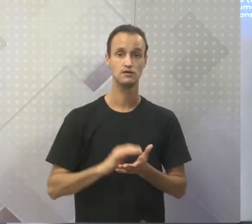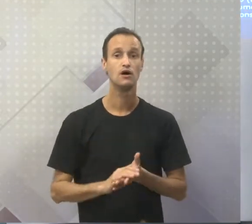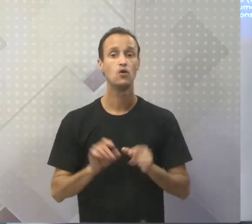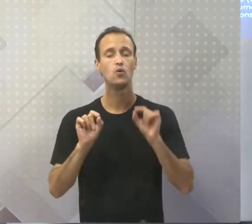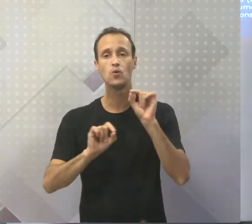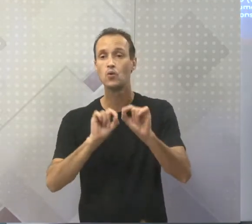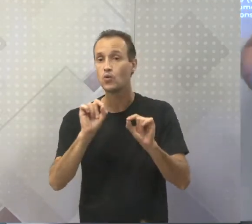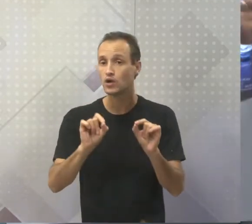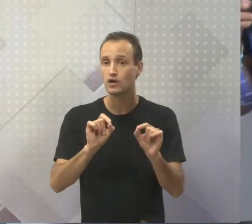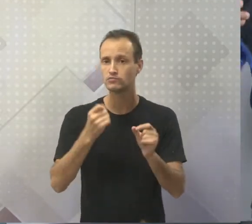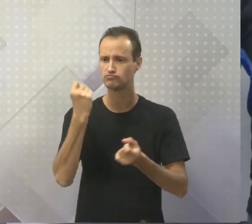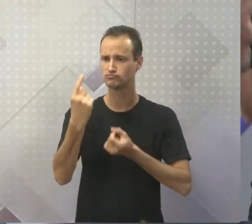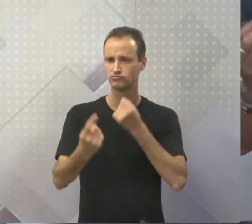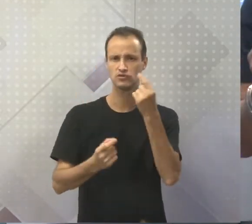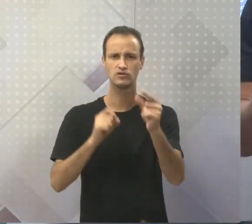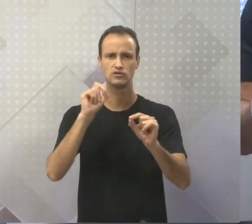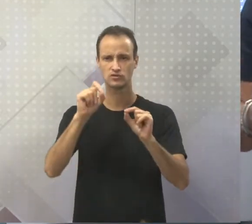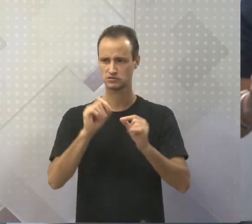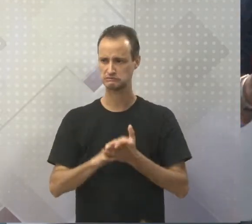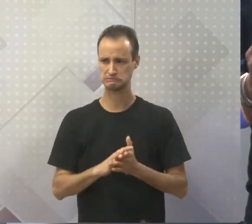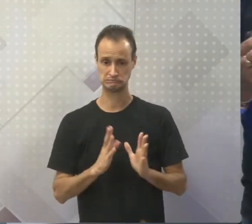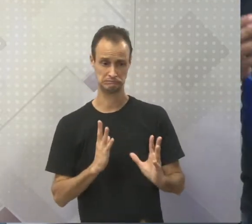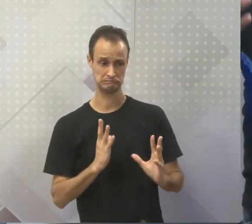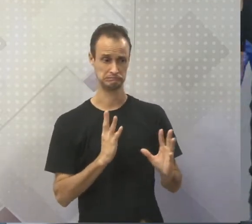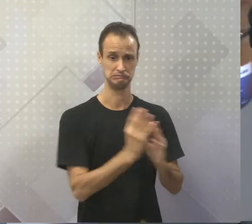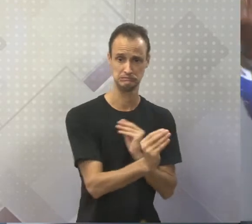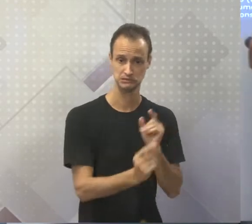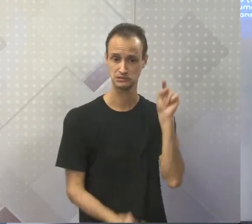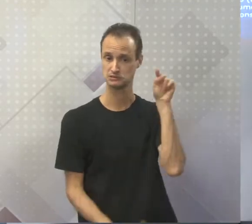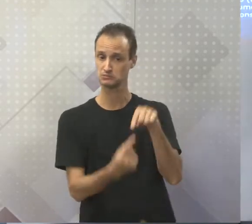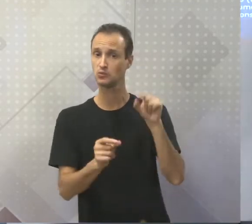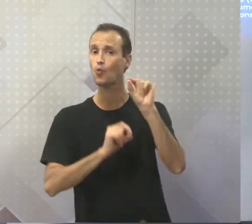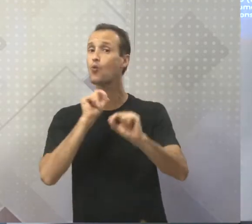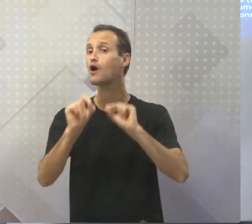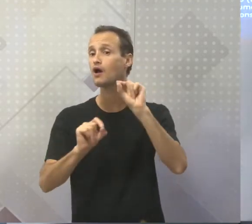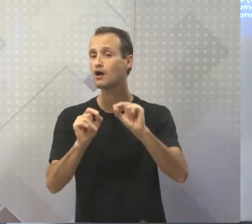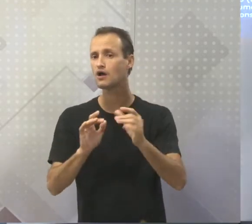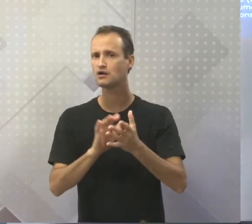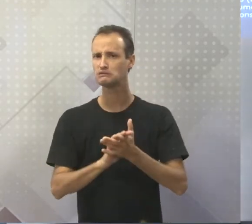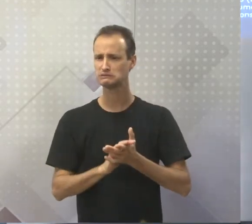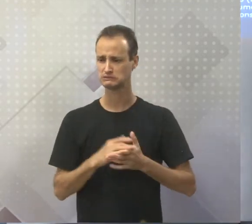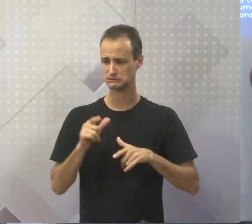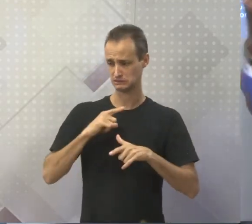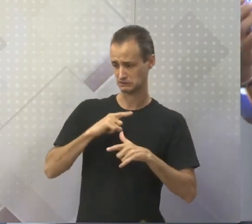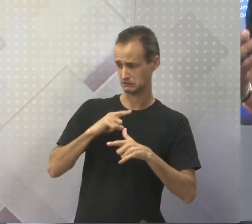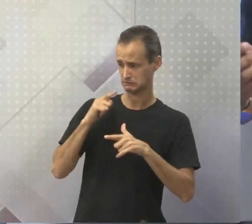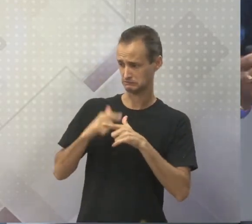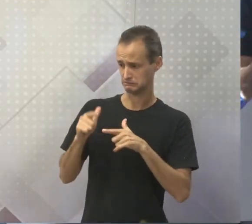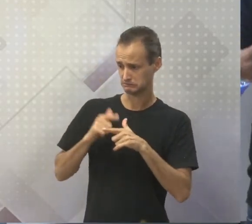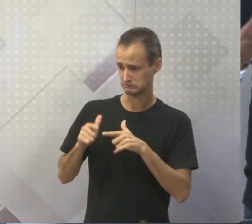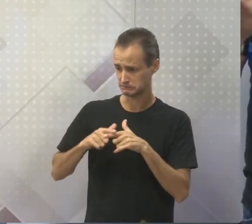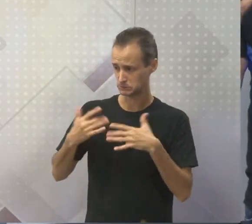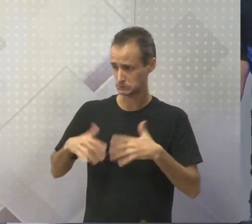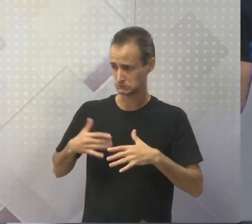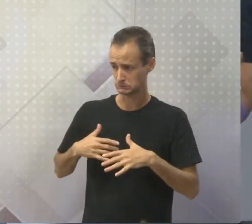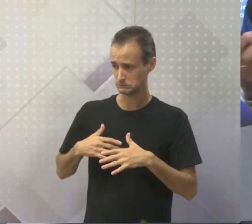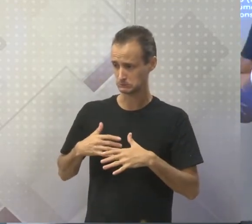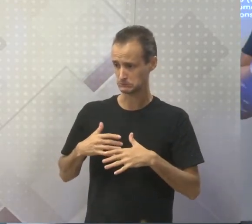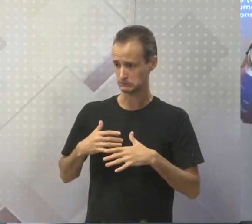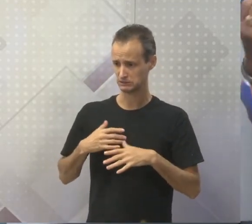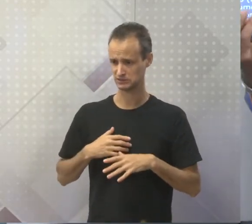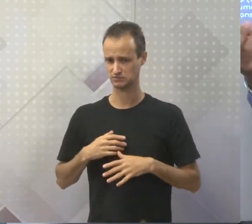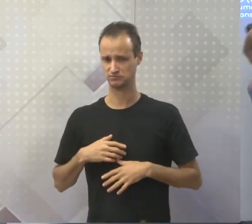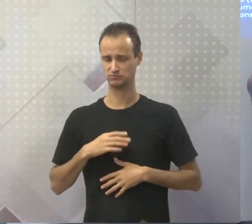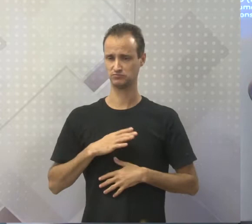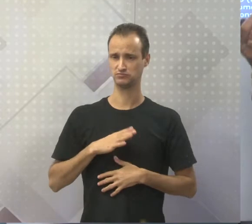maioria das vezes, gente, o nome disso é fuga. Ele tem uma situação para encarar, mas aí prefere maquiar.